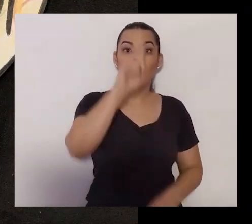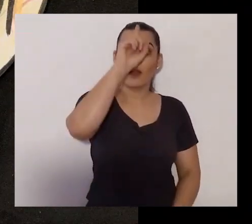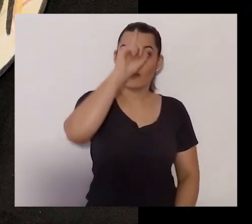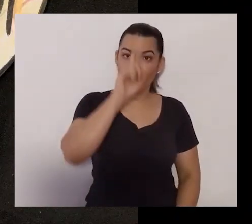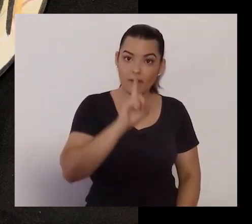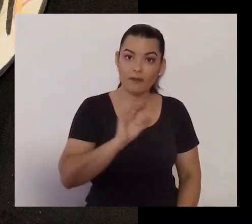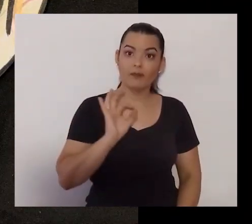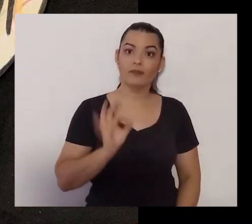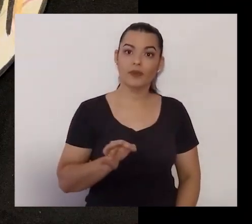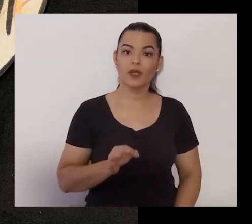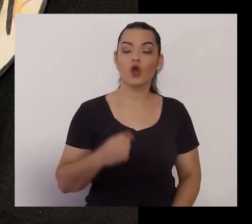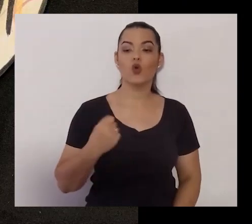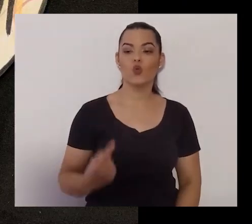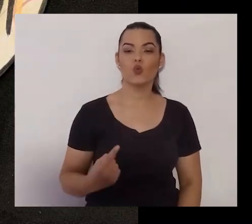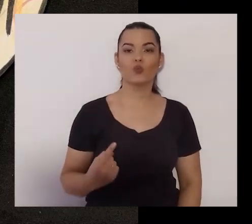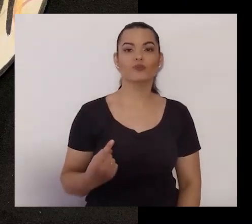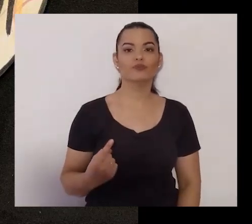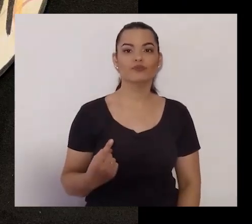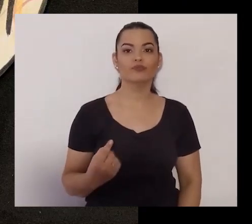amarelinhos. Botou 1,